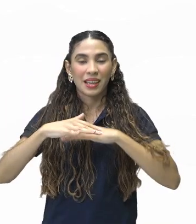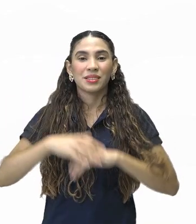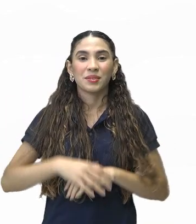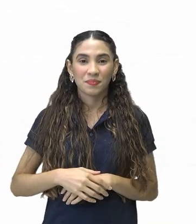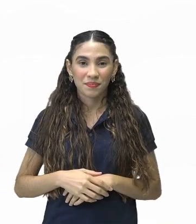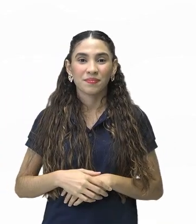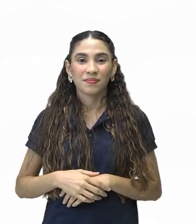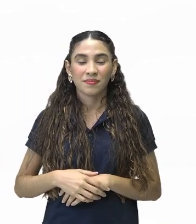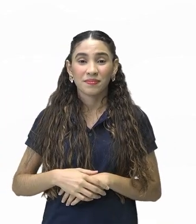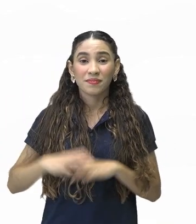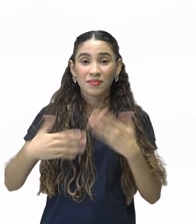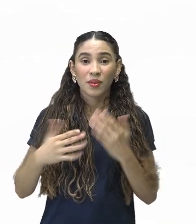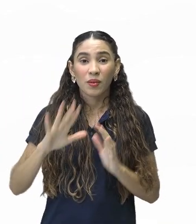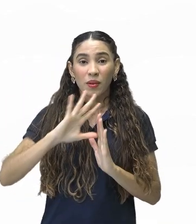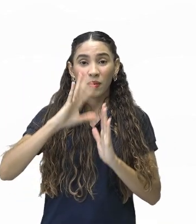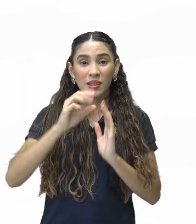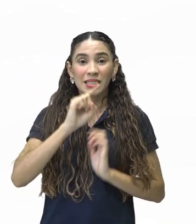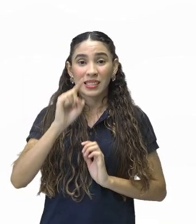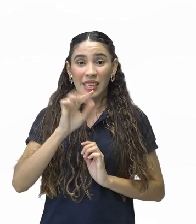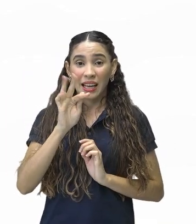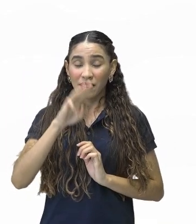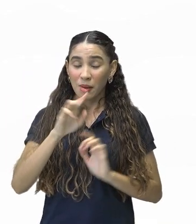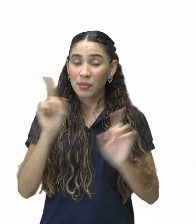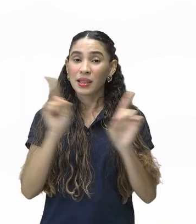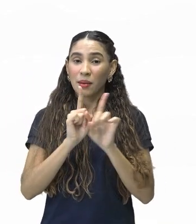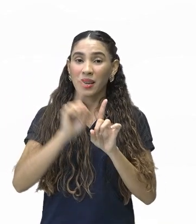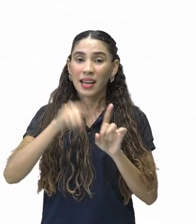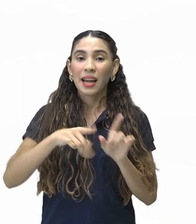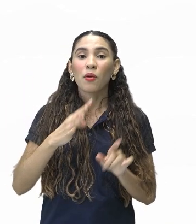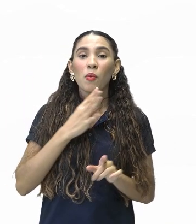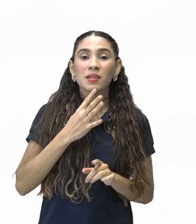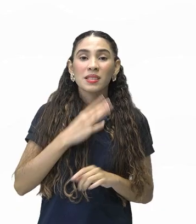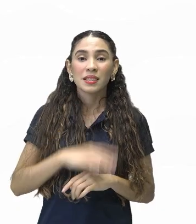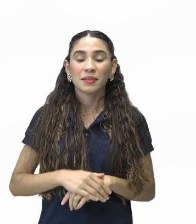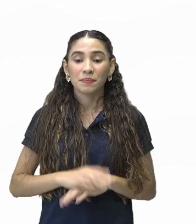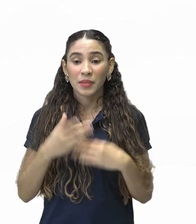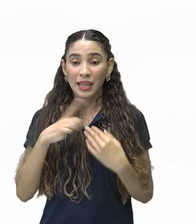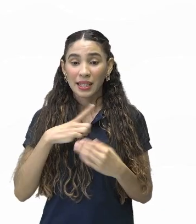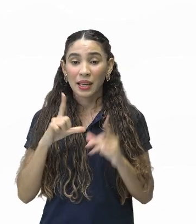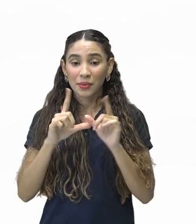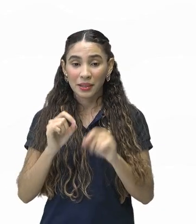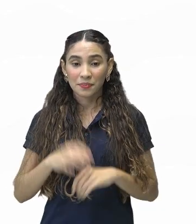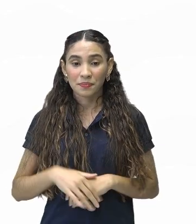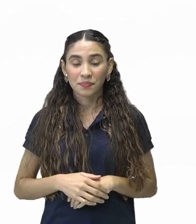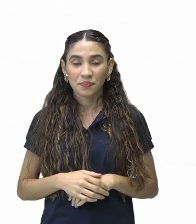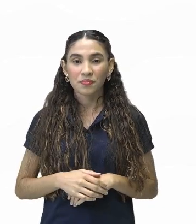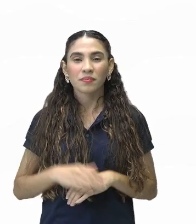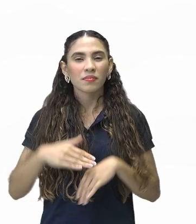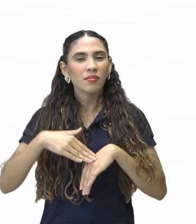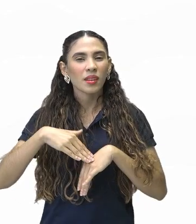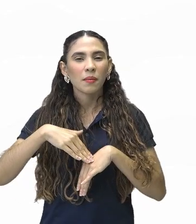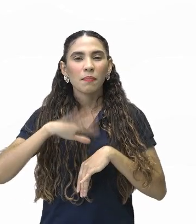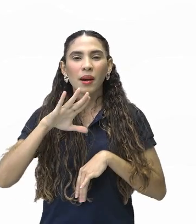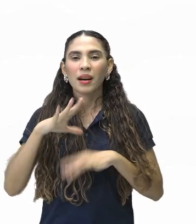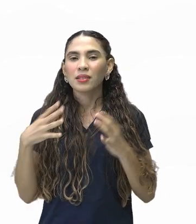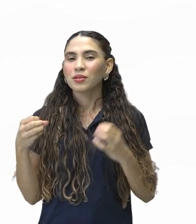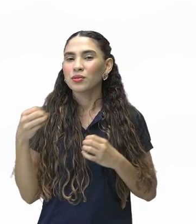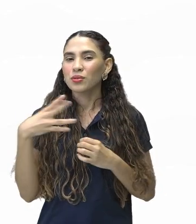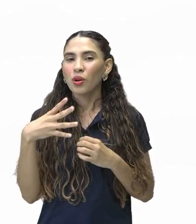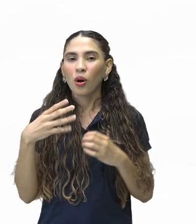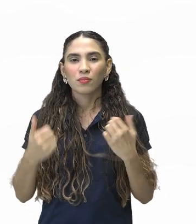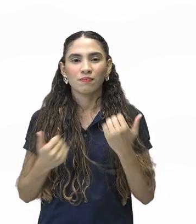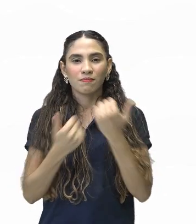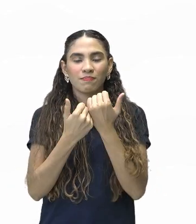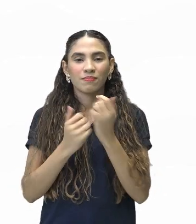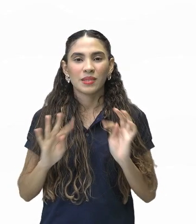de Manaus, como a Zona Franca também é conhecida e possui, gente, um dos mais modernos